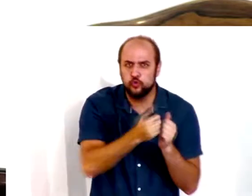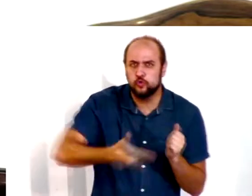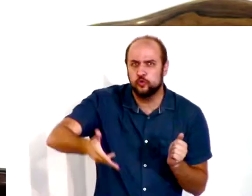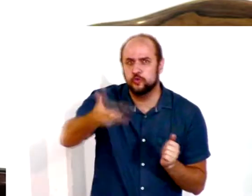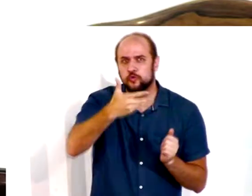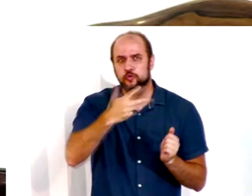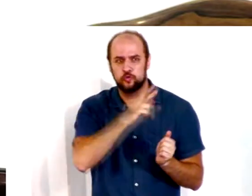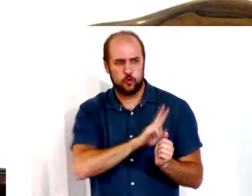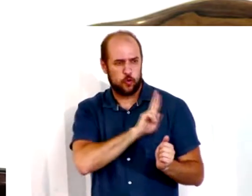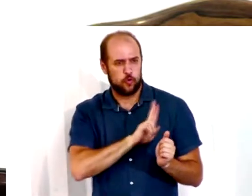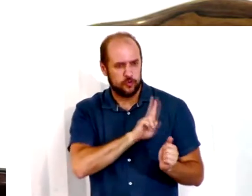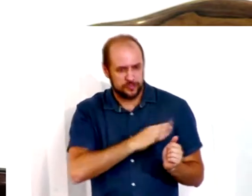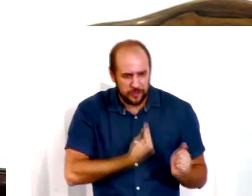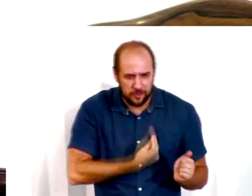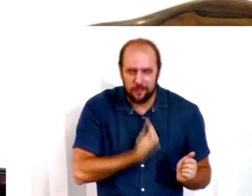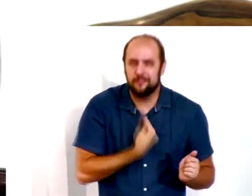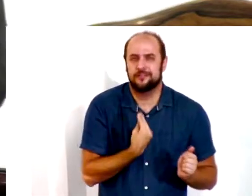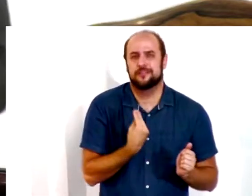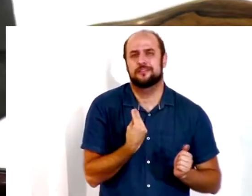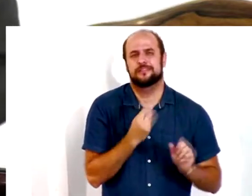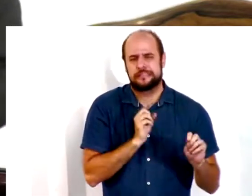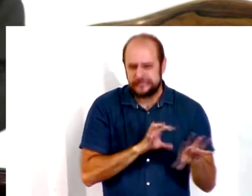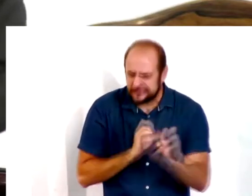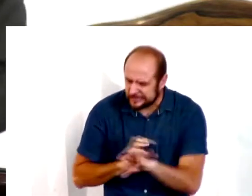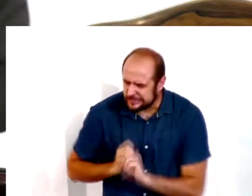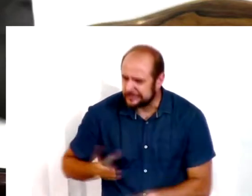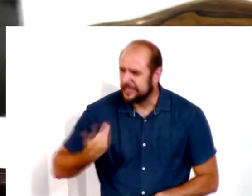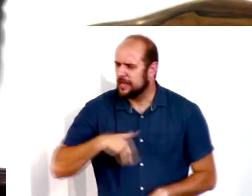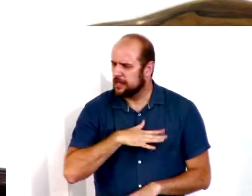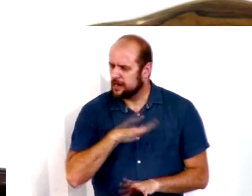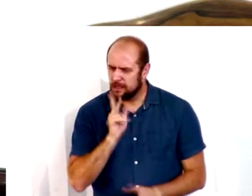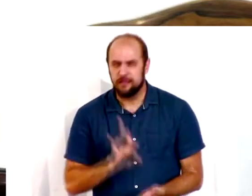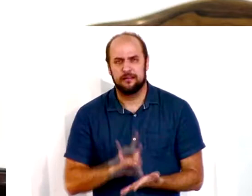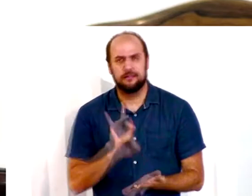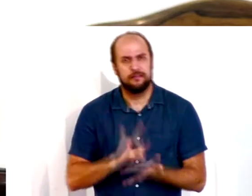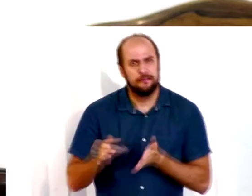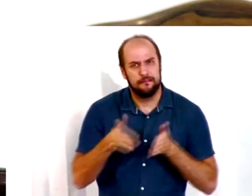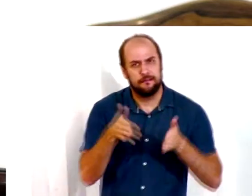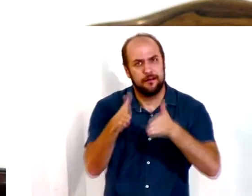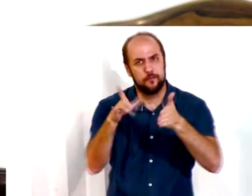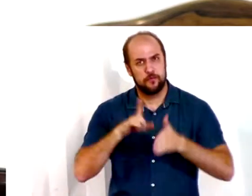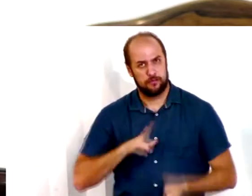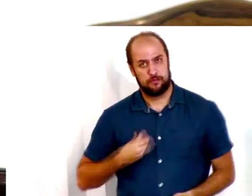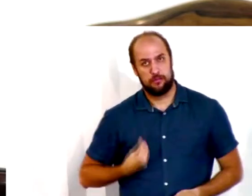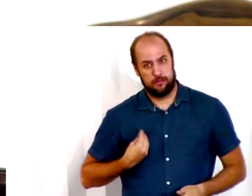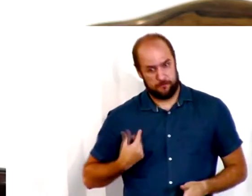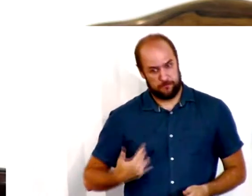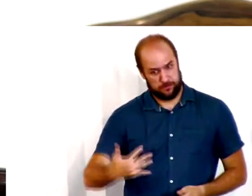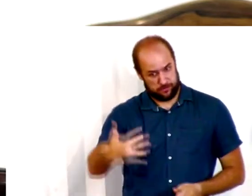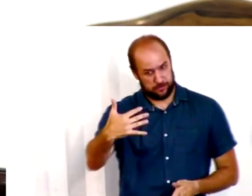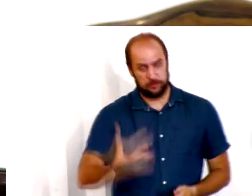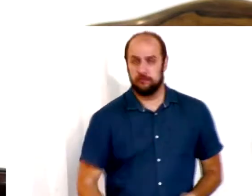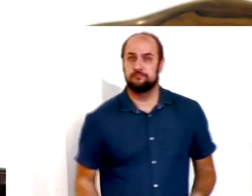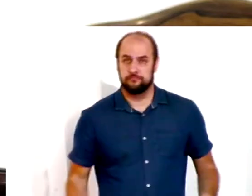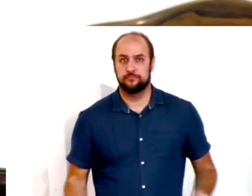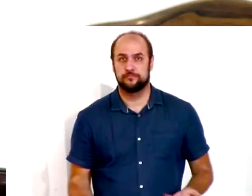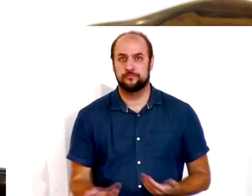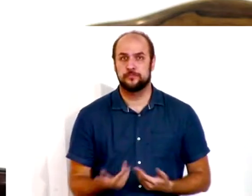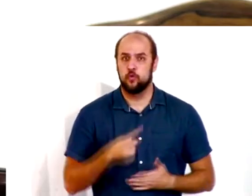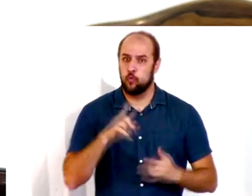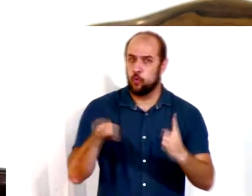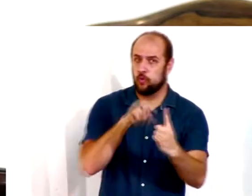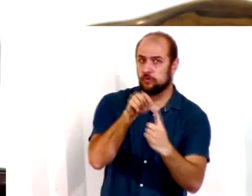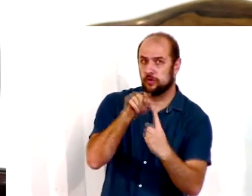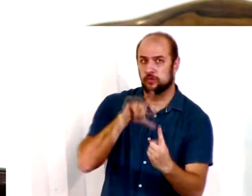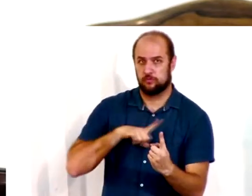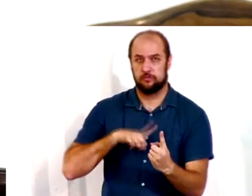de Deus e ao mesmo tempo nos instruindo diante dessa verdade para o caminho que nós devemos prosseguir, diante de um